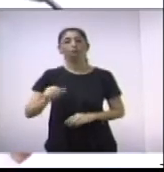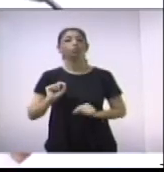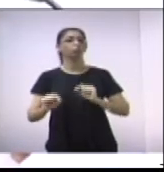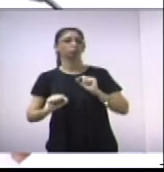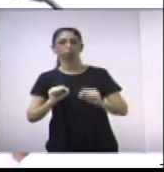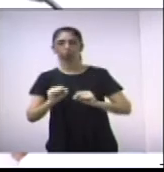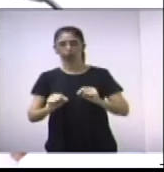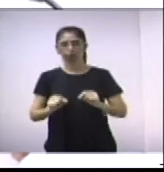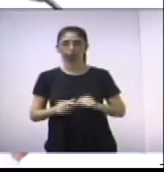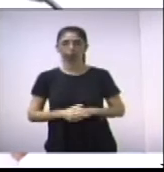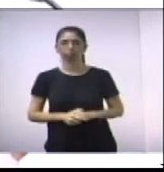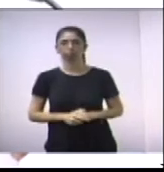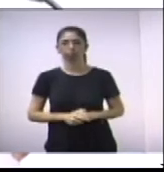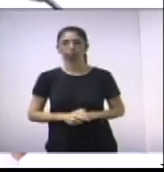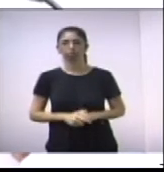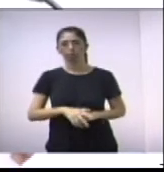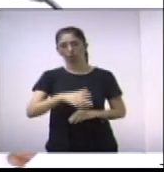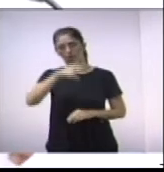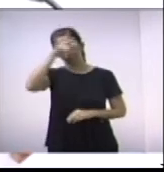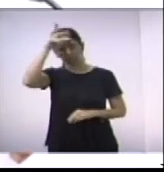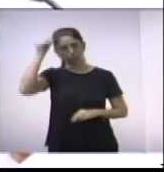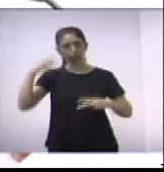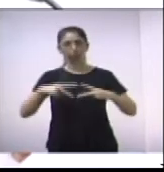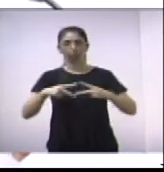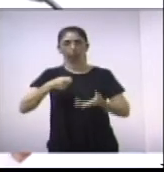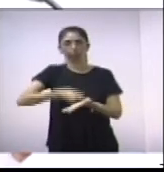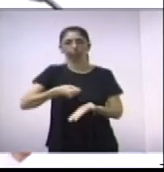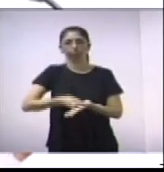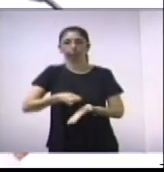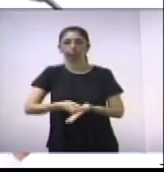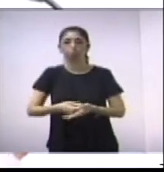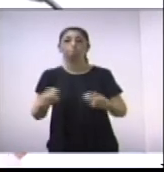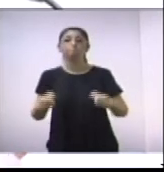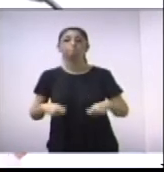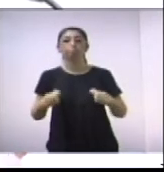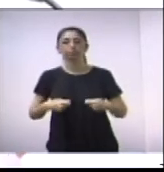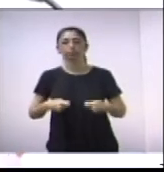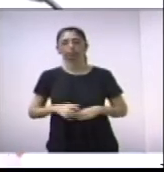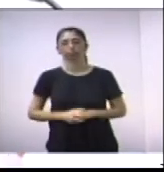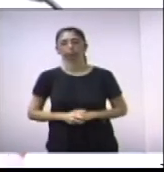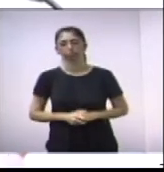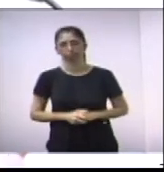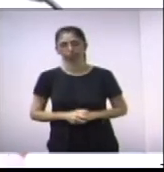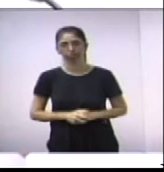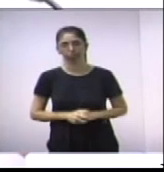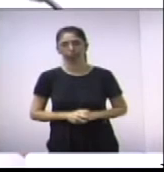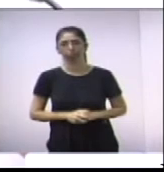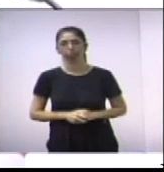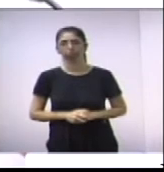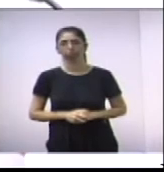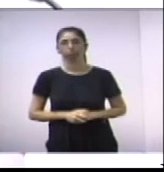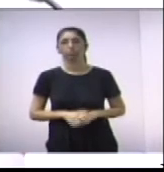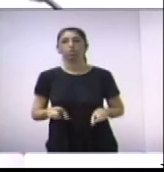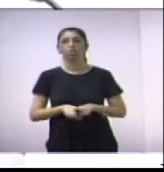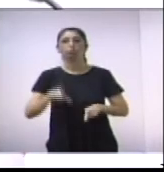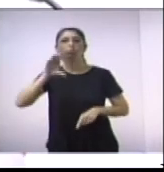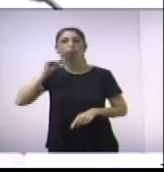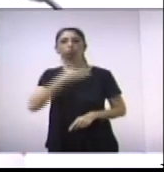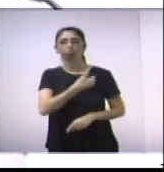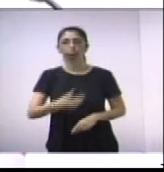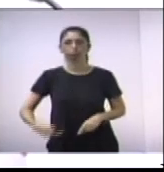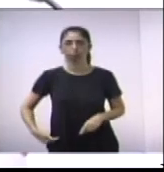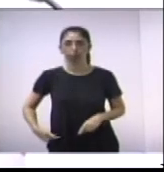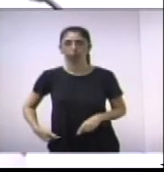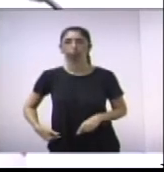fiscalizar as exigências impostas pela Prefeitura de Paulínia, tanto em contrato como no edital, A MD4 coube a funcionários